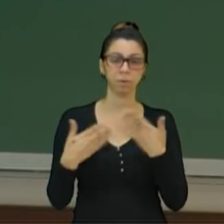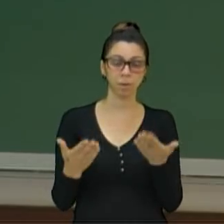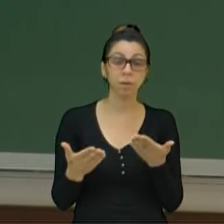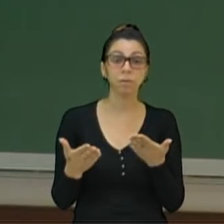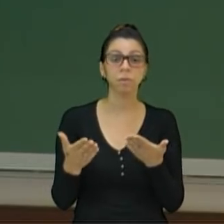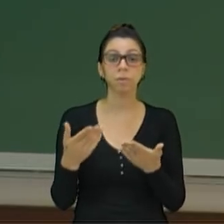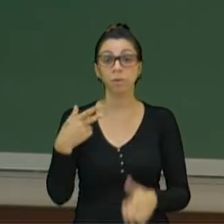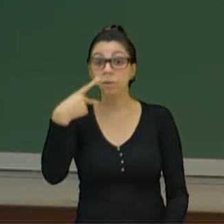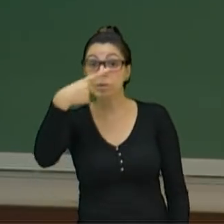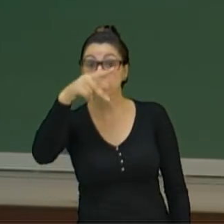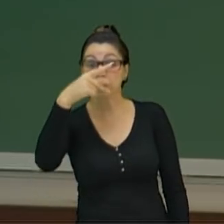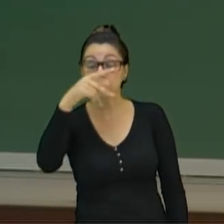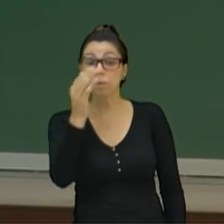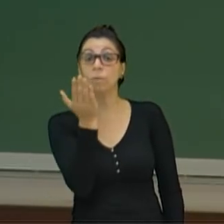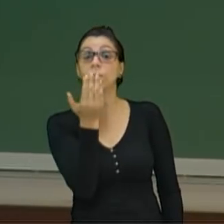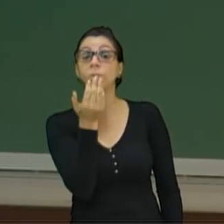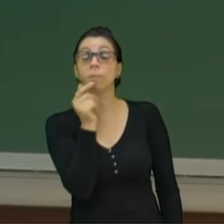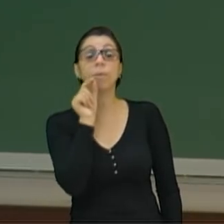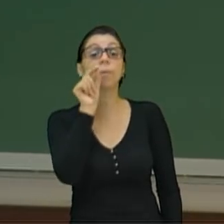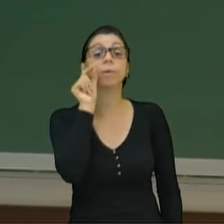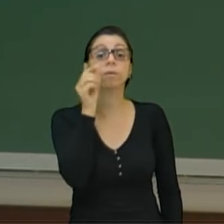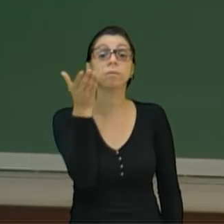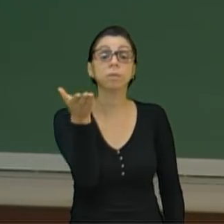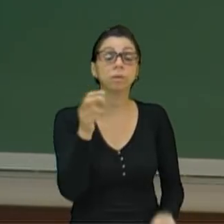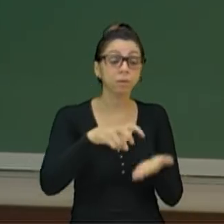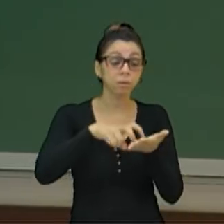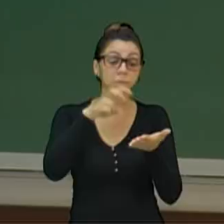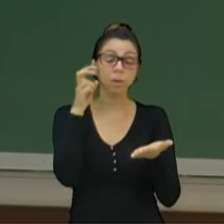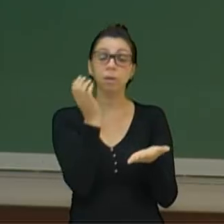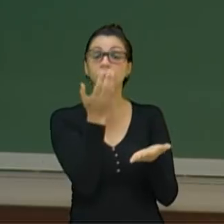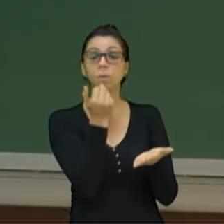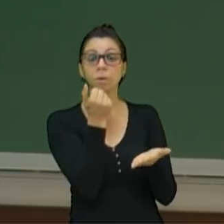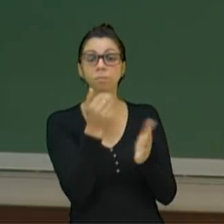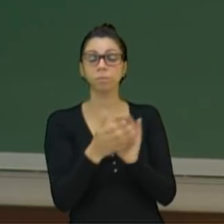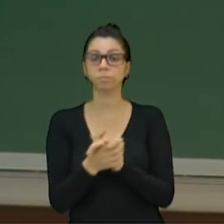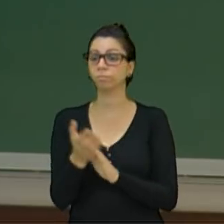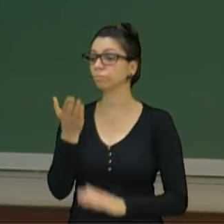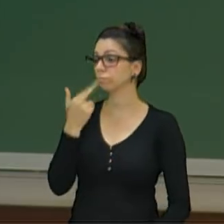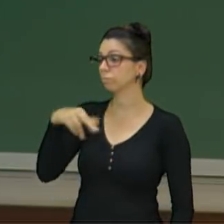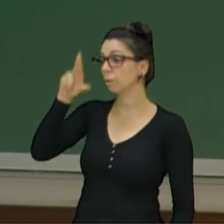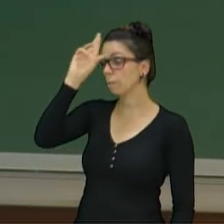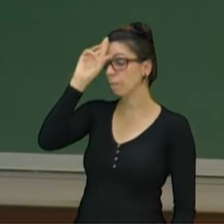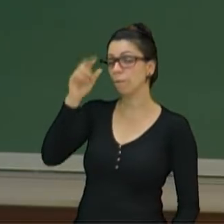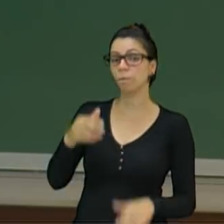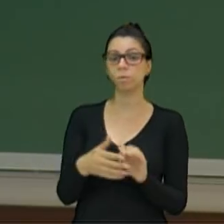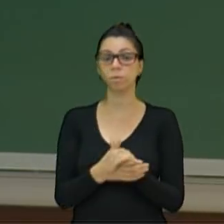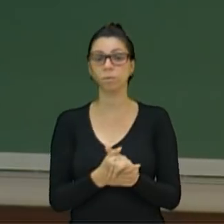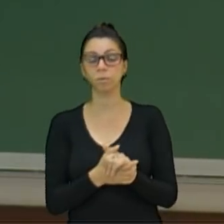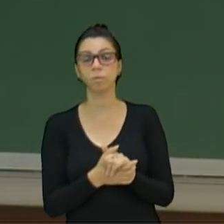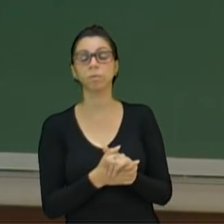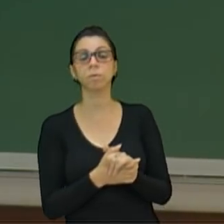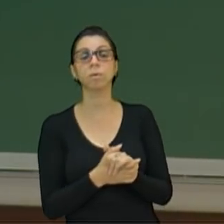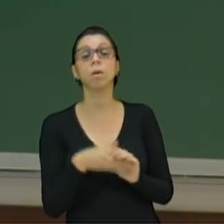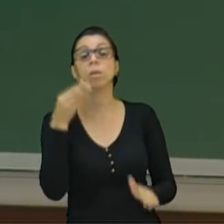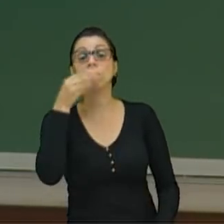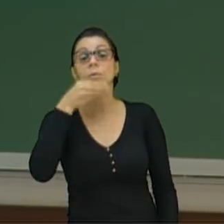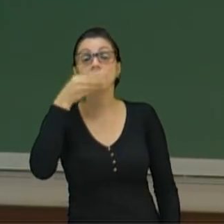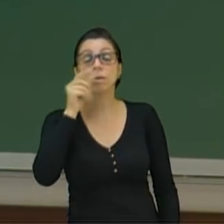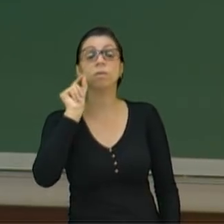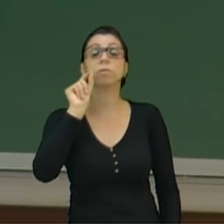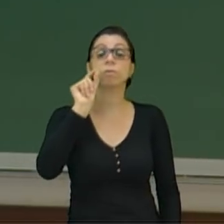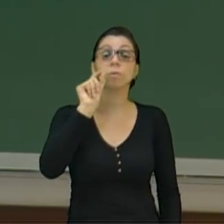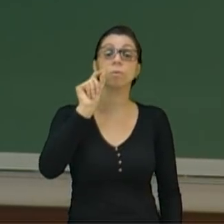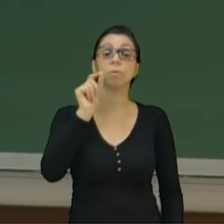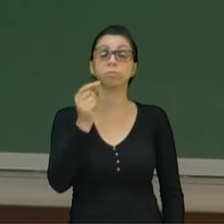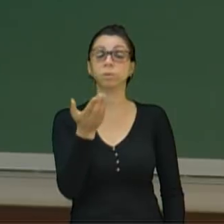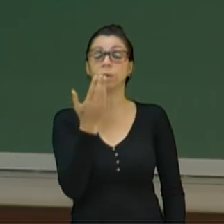está comendo milho. O que você come no café, no almoço, no lanchinho, no jantar? quais são os gostos que